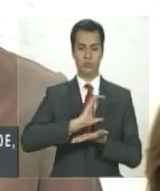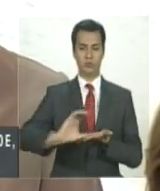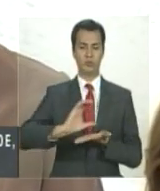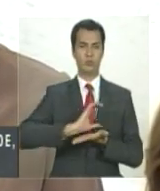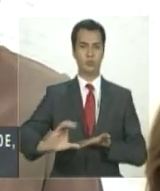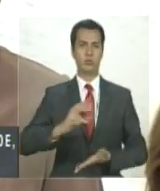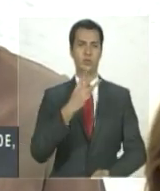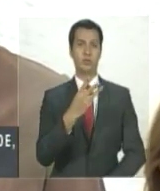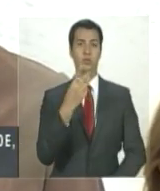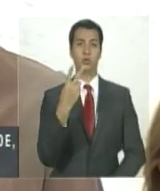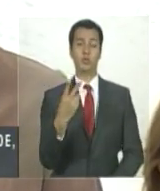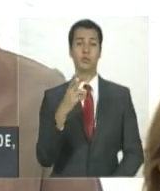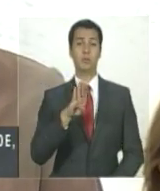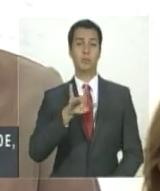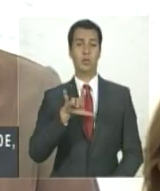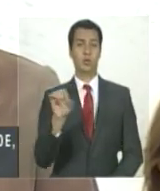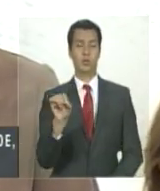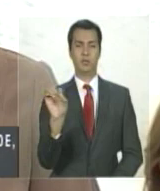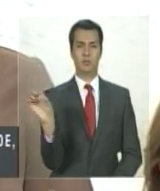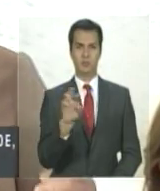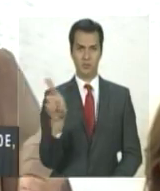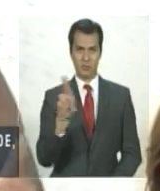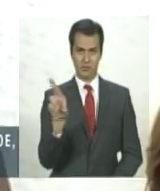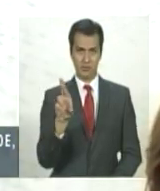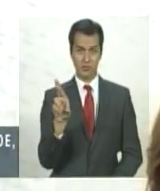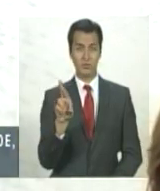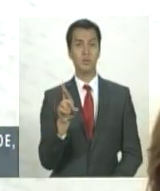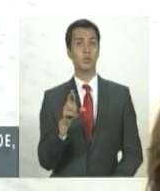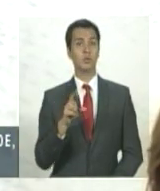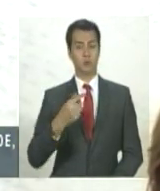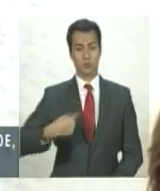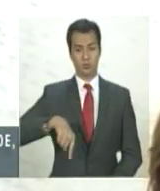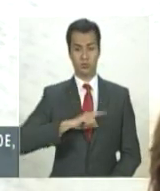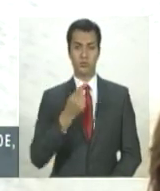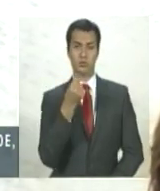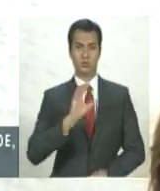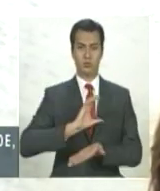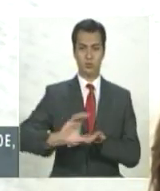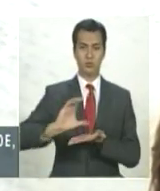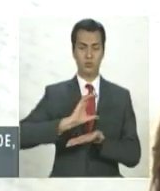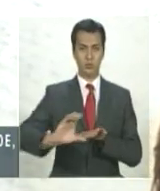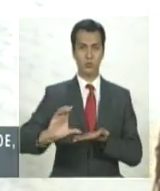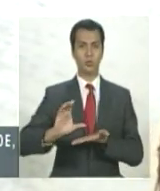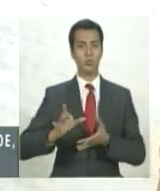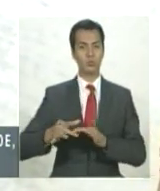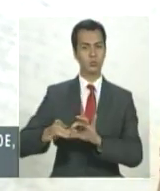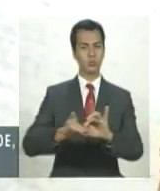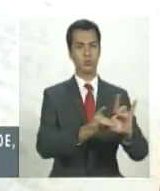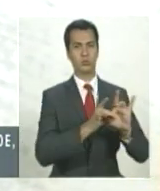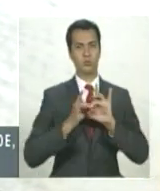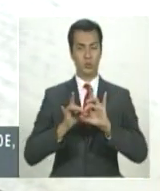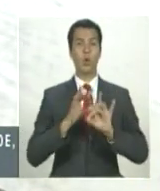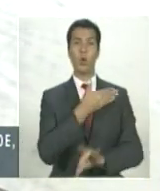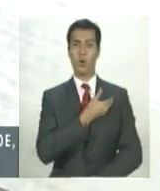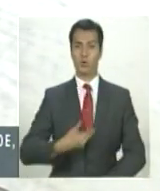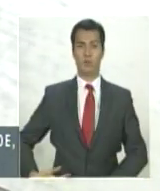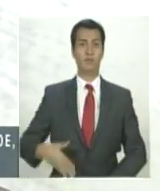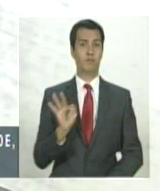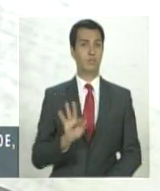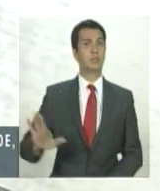conjunto. Um investimento conjunto que o governo federal tem de participar, porque é